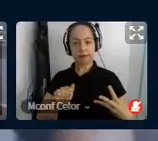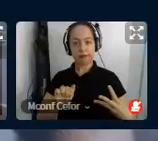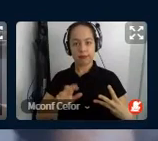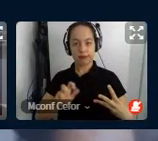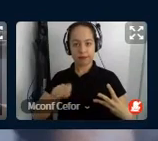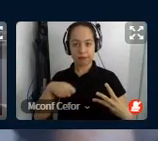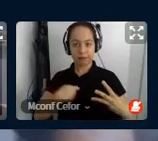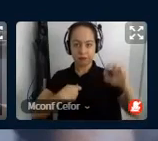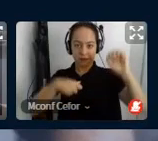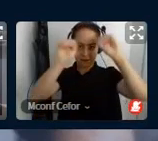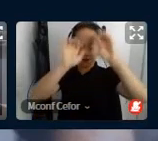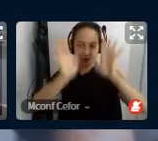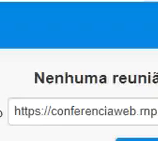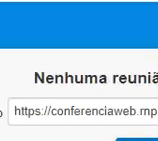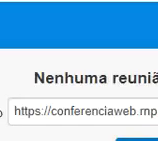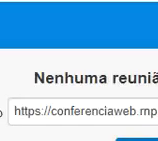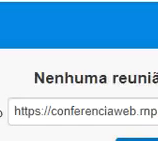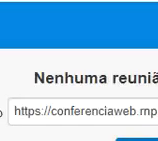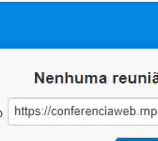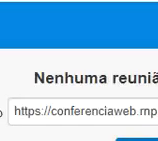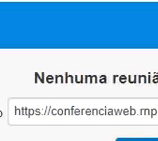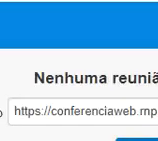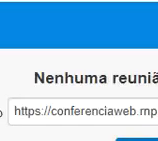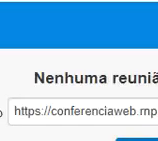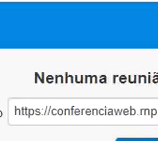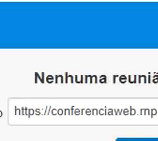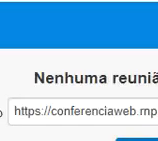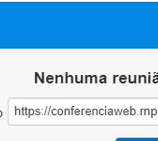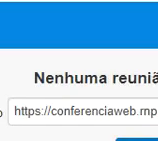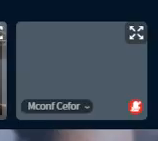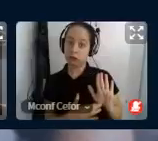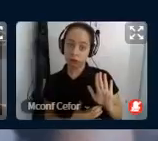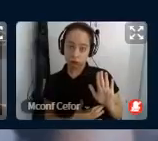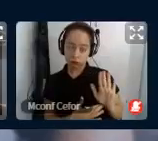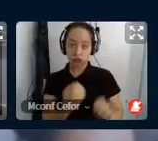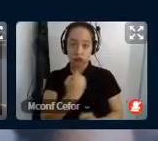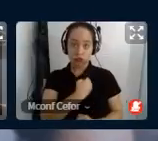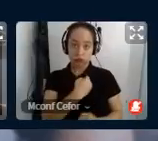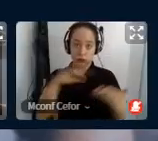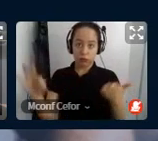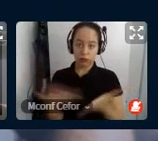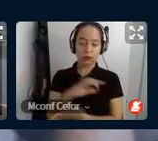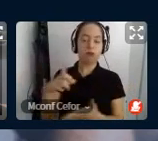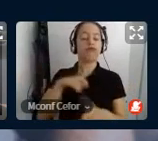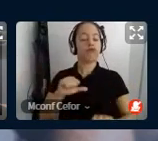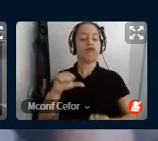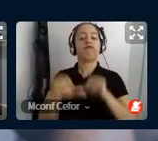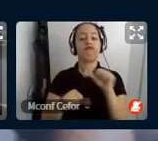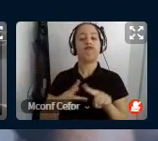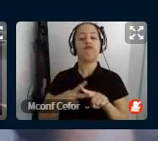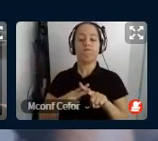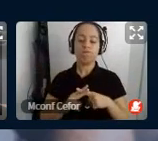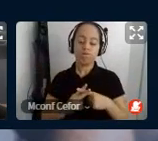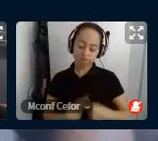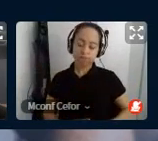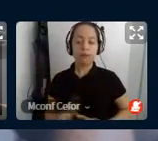Informamos aos candidatos que houve retificação da listagem de situação de inscrição e habilitados para o